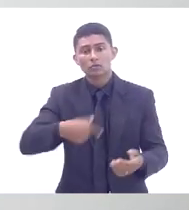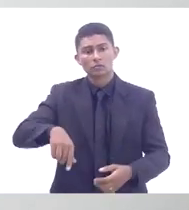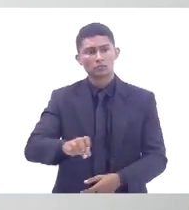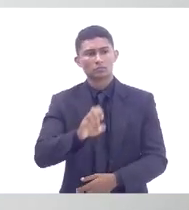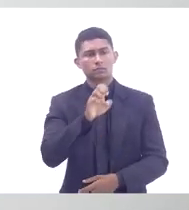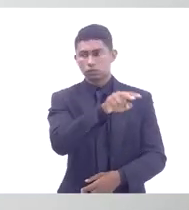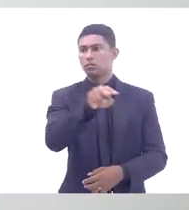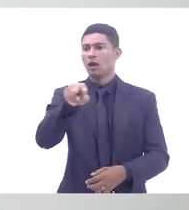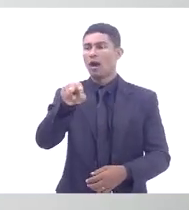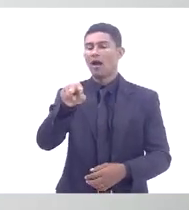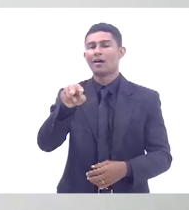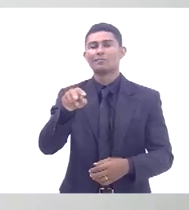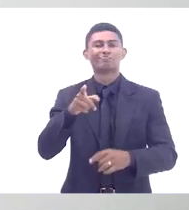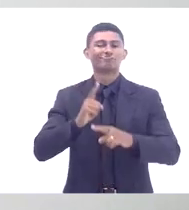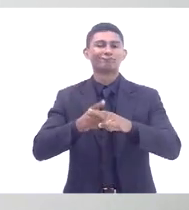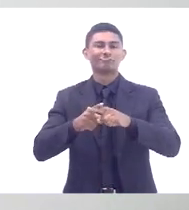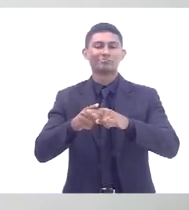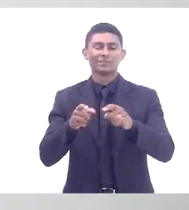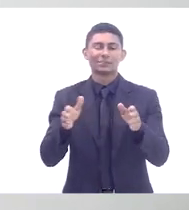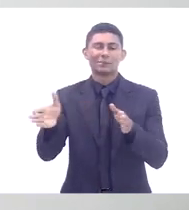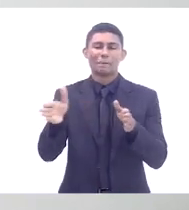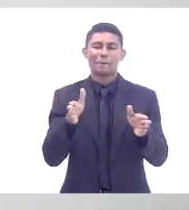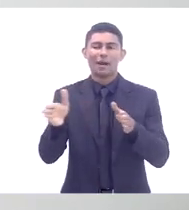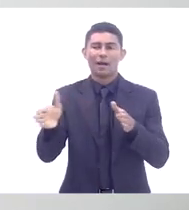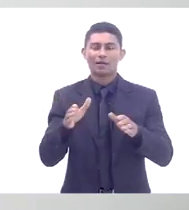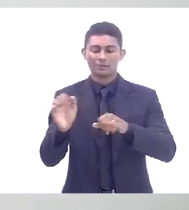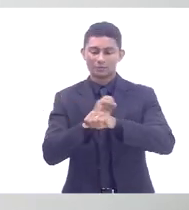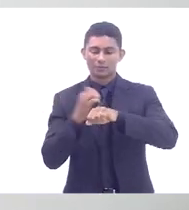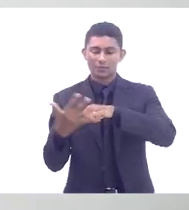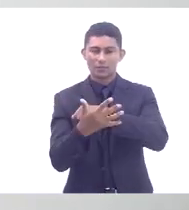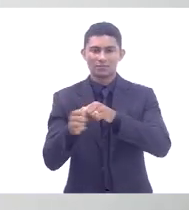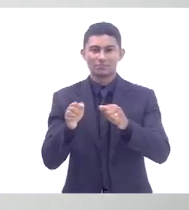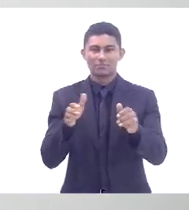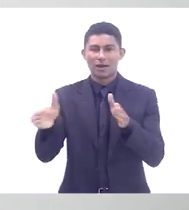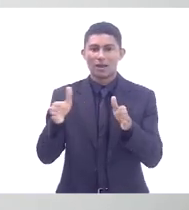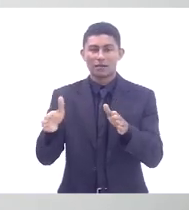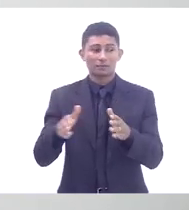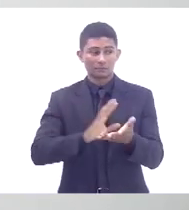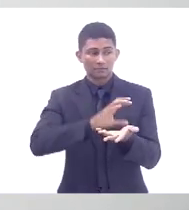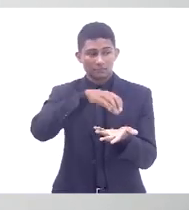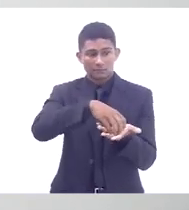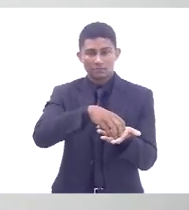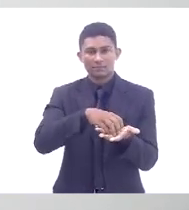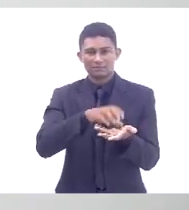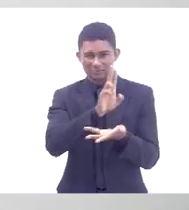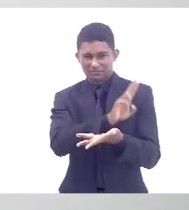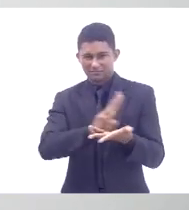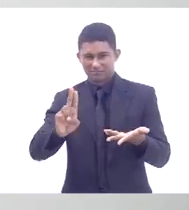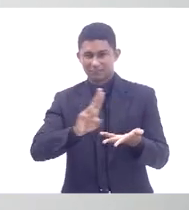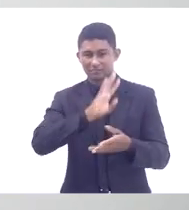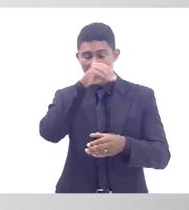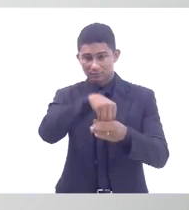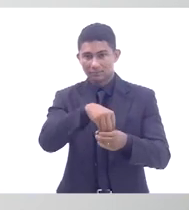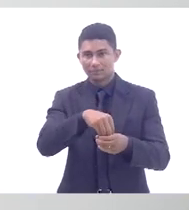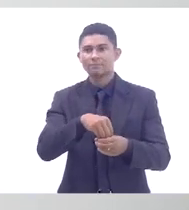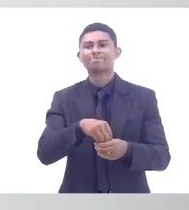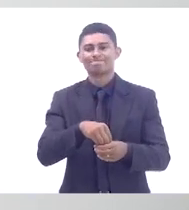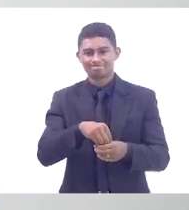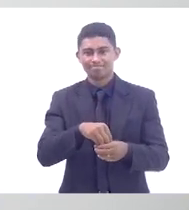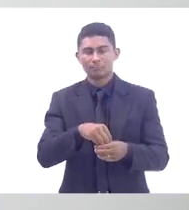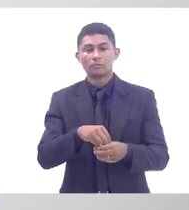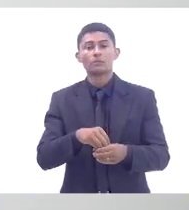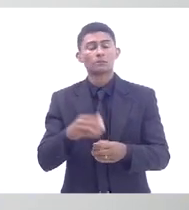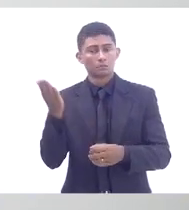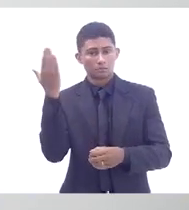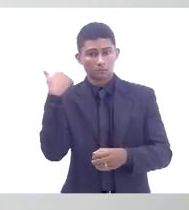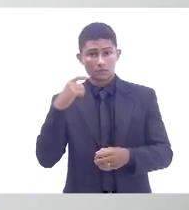grave durante o período da pandemia onde não envie que nada é simples após a instalação de um